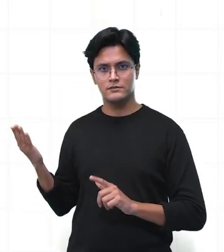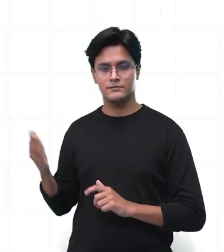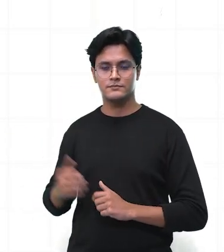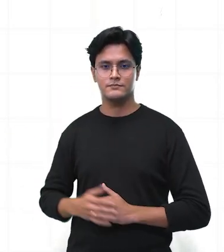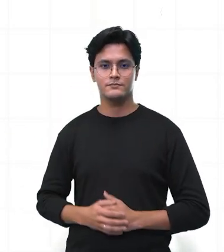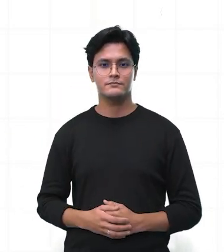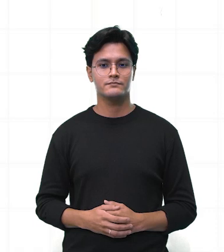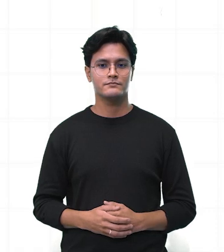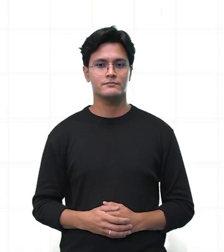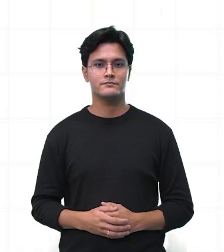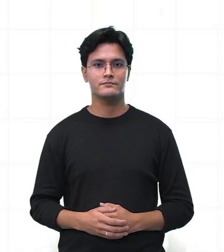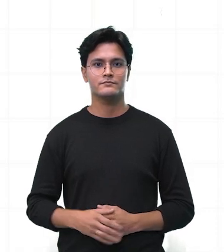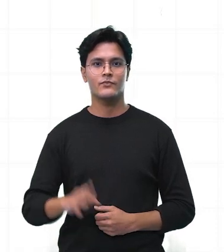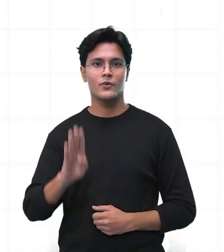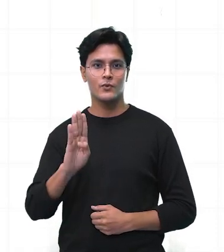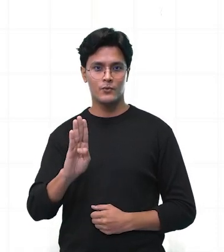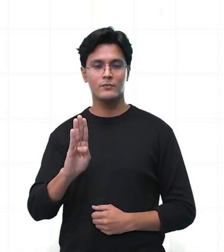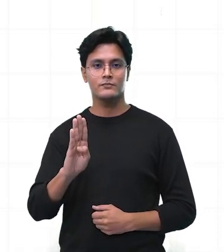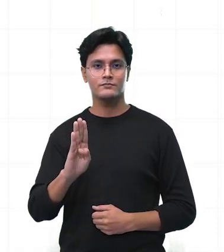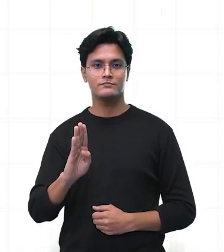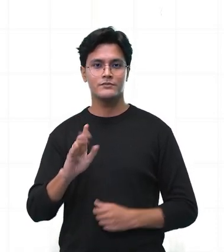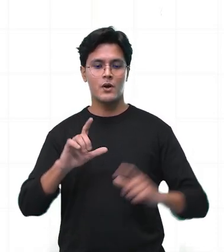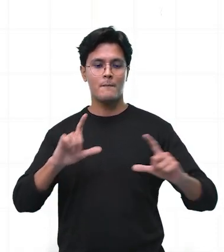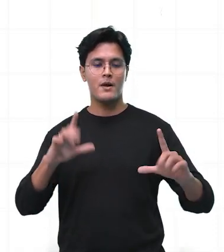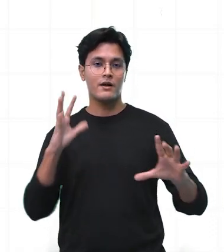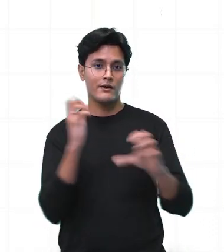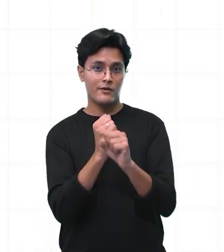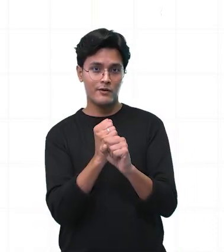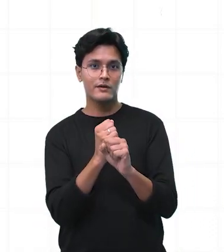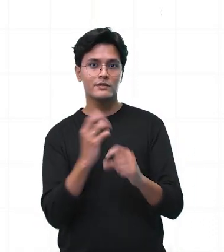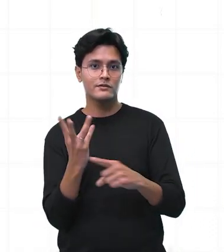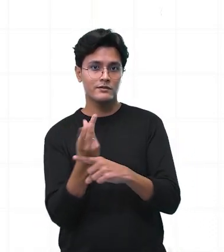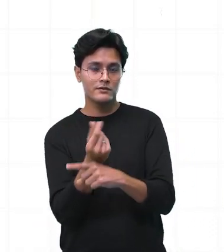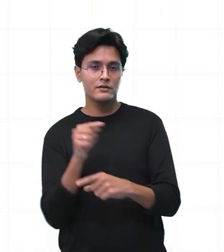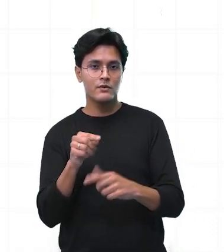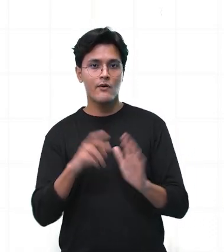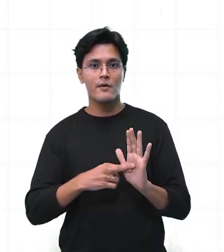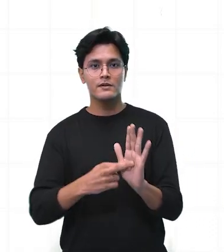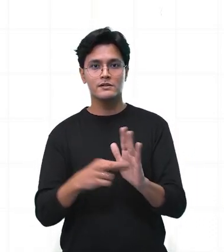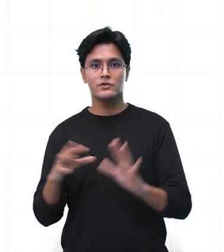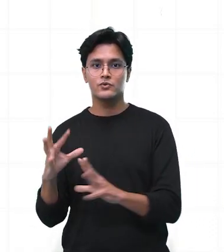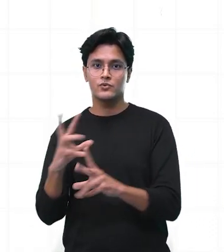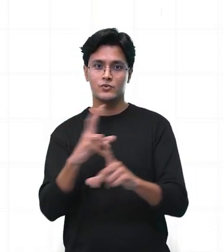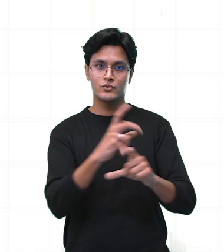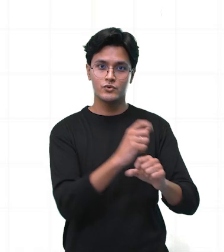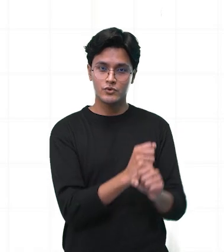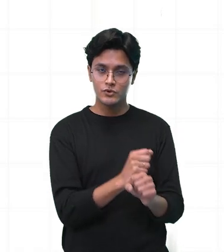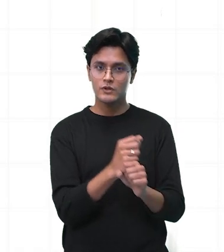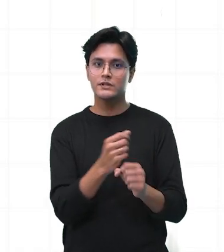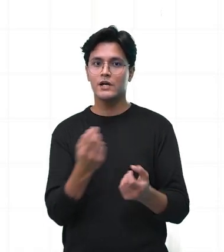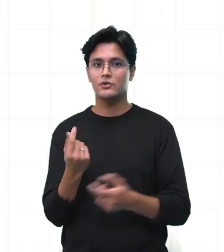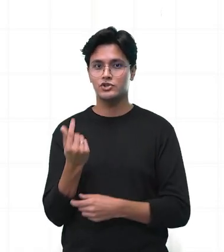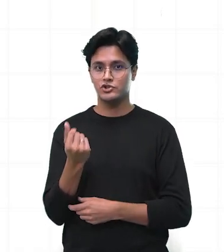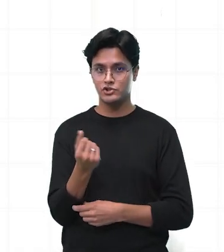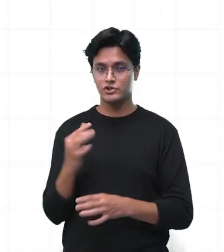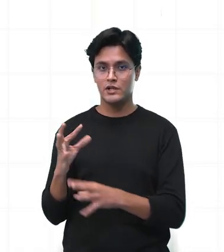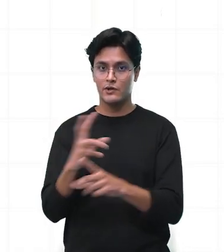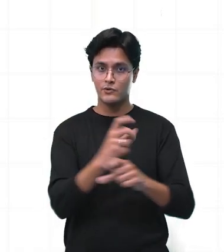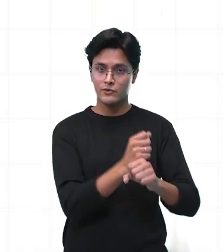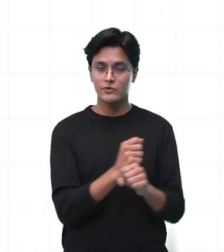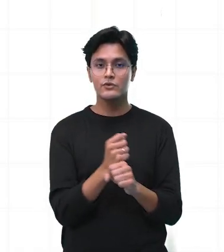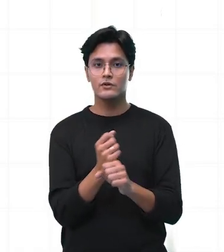Olha, letra B. Que expressão algébrica representa o total arrecadado na sessão? Agora,